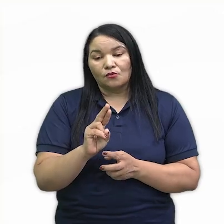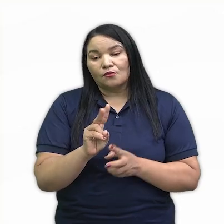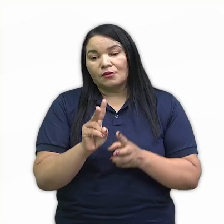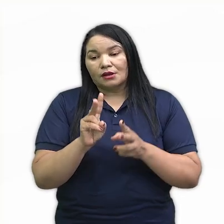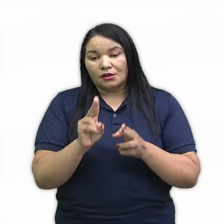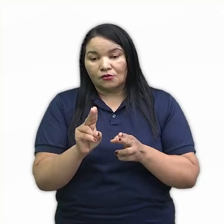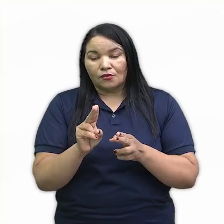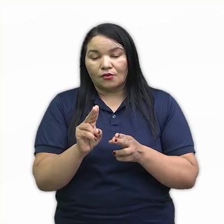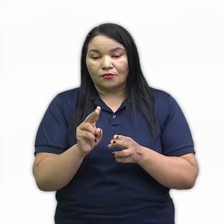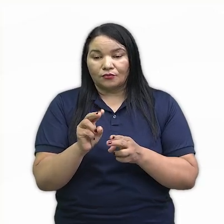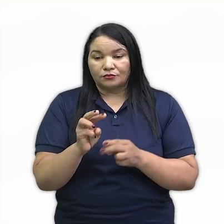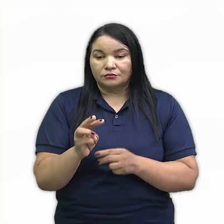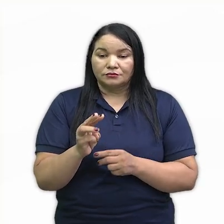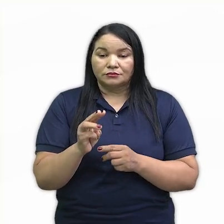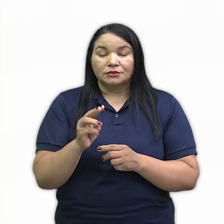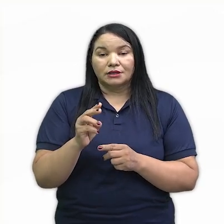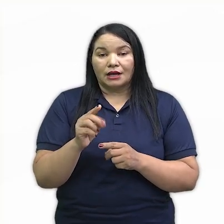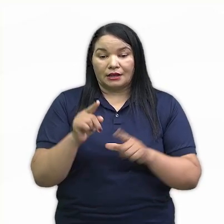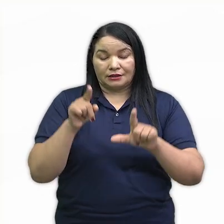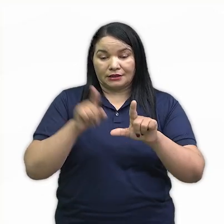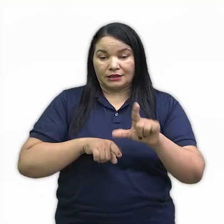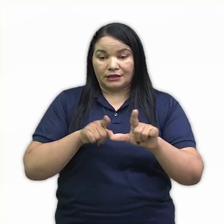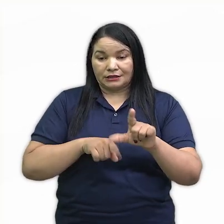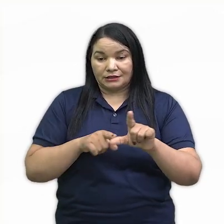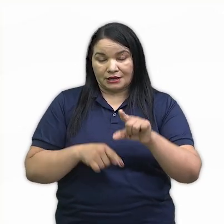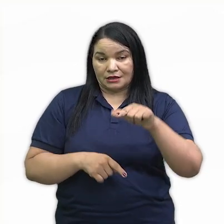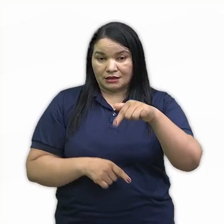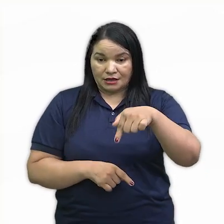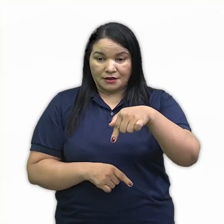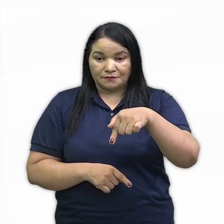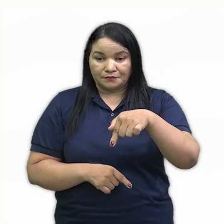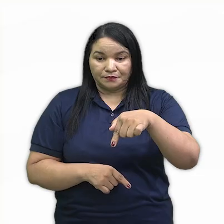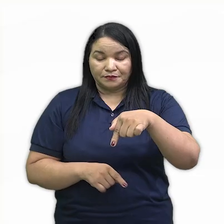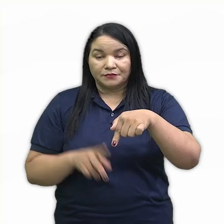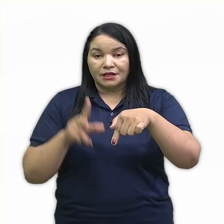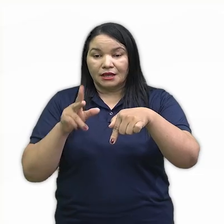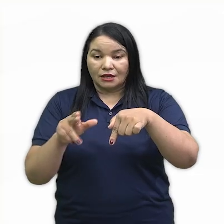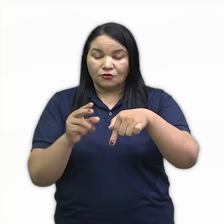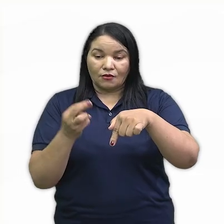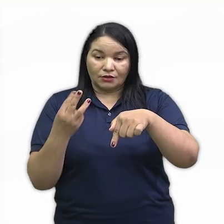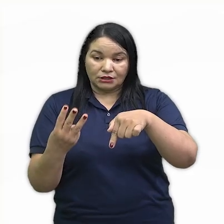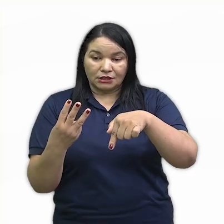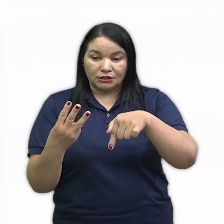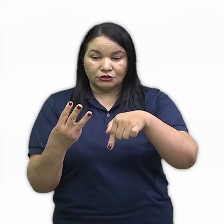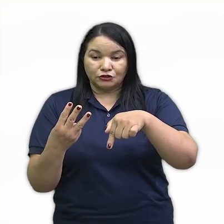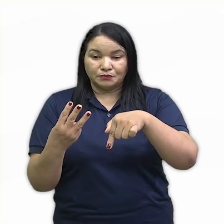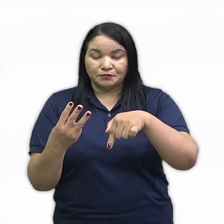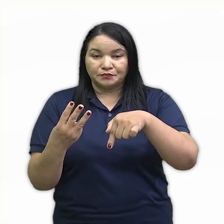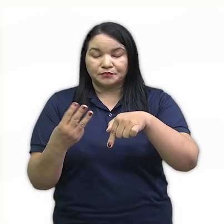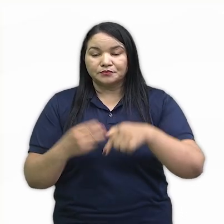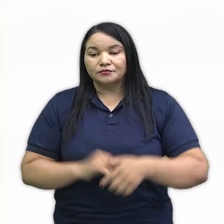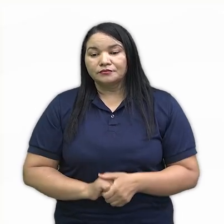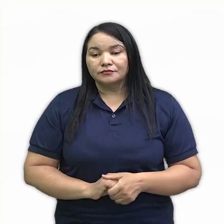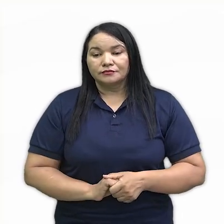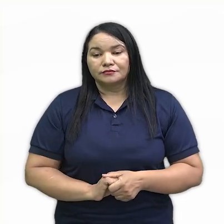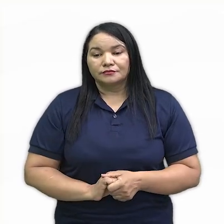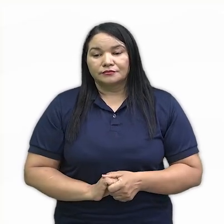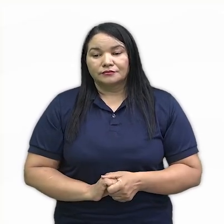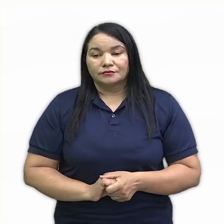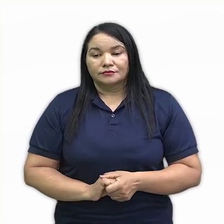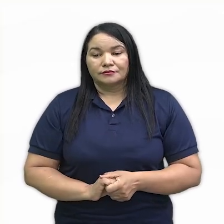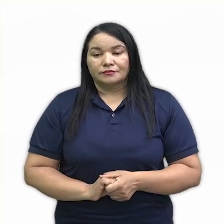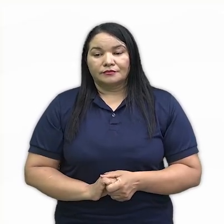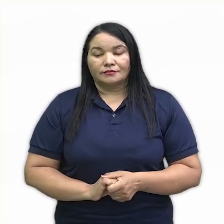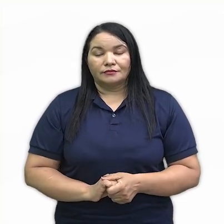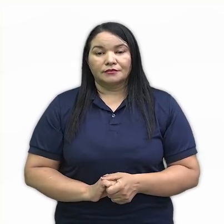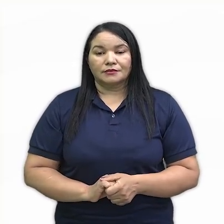que a gente conhece agora como Q, ele é igual a 3, tá? E nós vamos em busca, então,